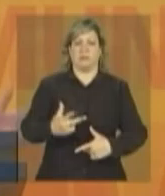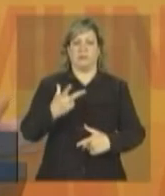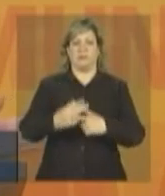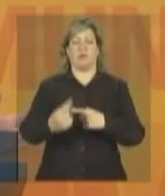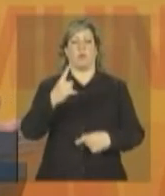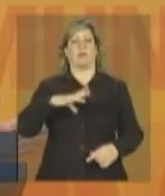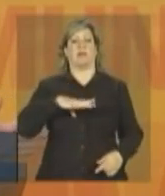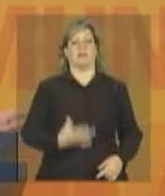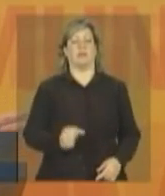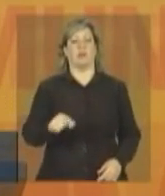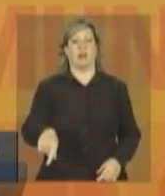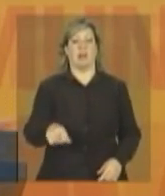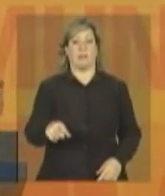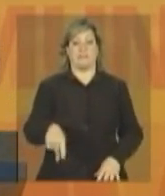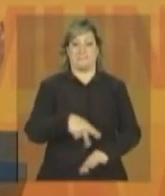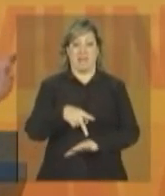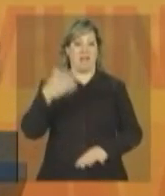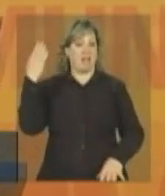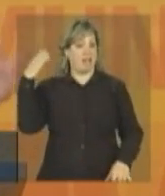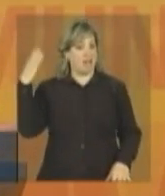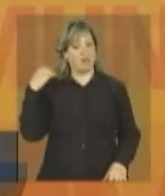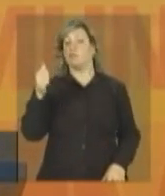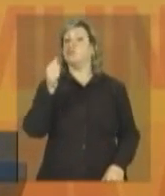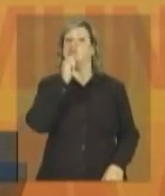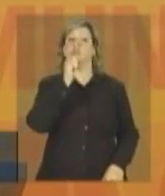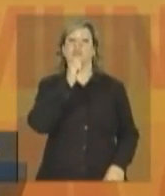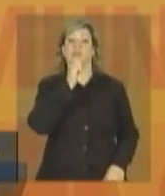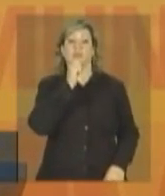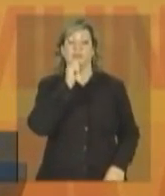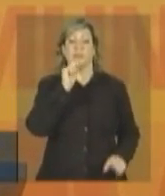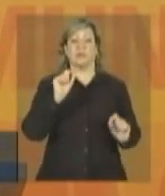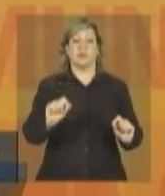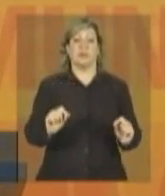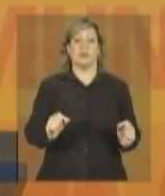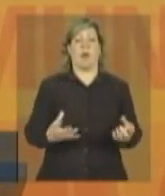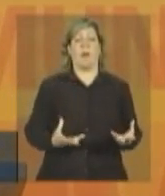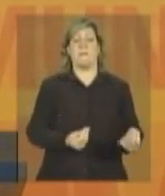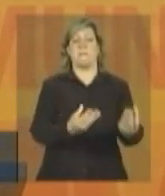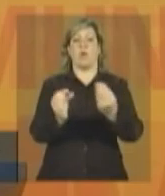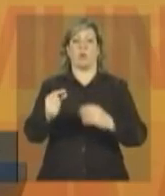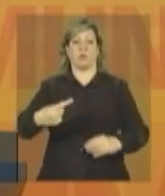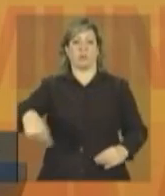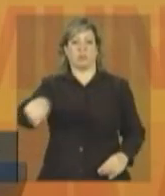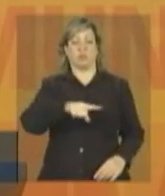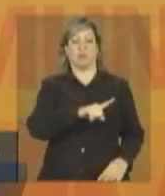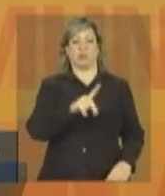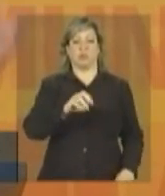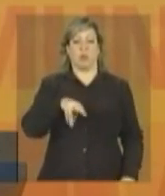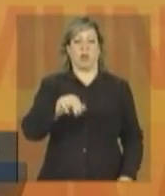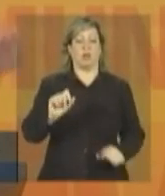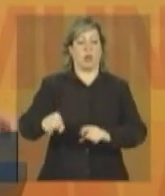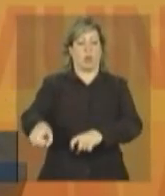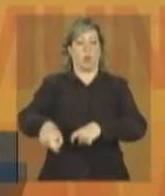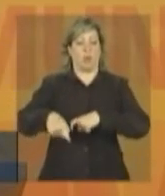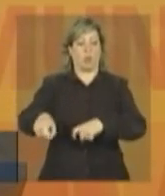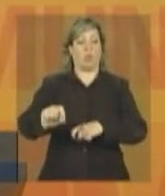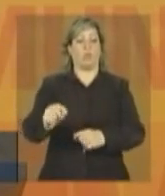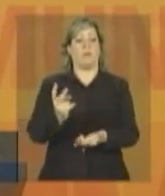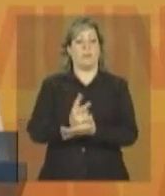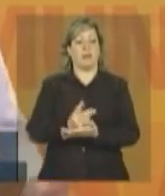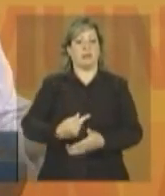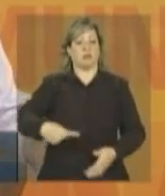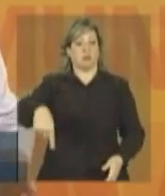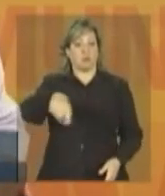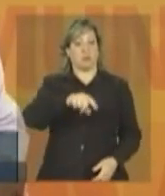que esse país não tinha, em muitas das suas zonas rurais e mesmo da sua